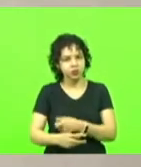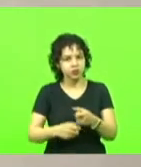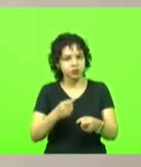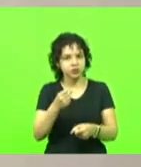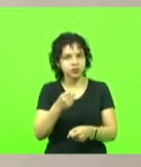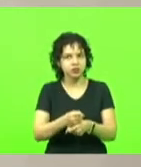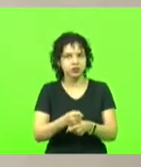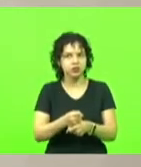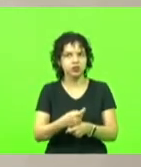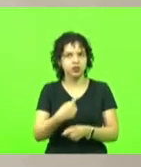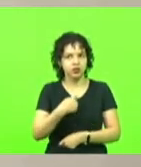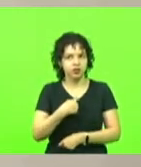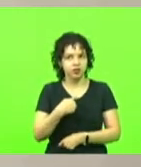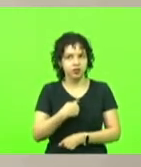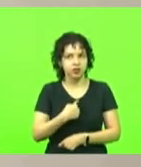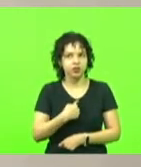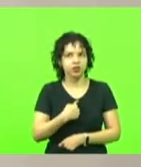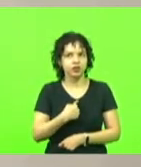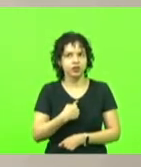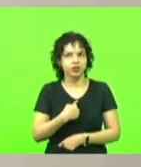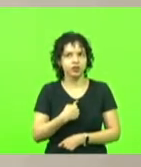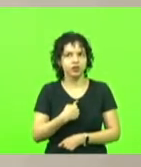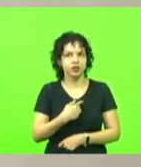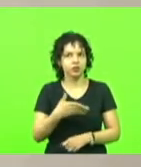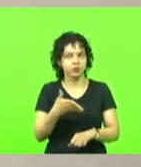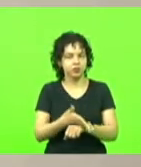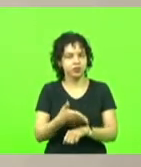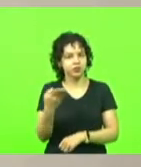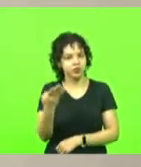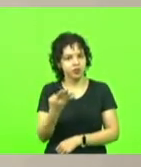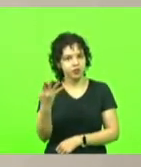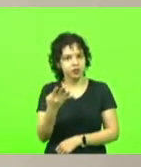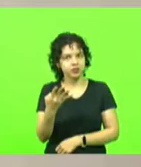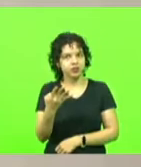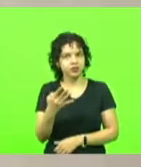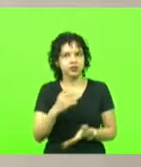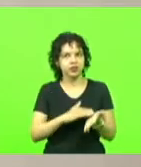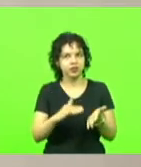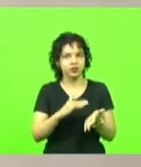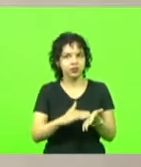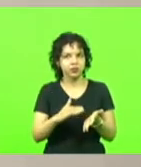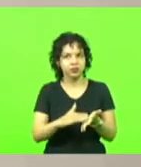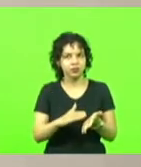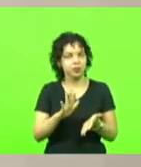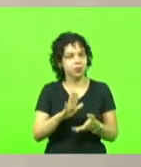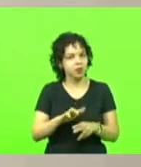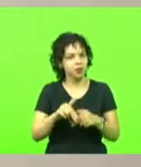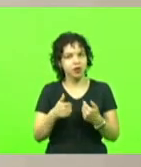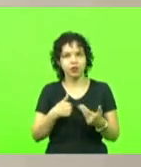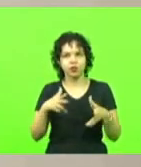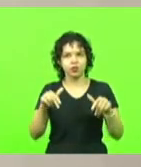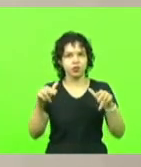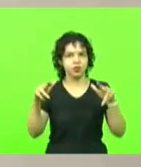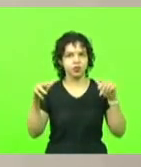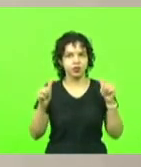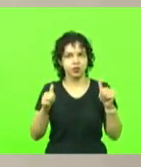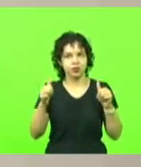eu estando aqui como quarto secretário. Mas jamais imaginaria que fosse